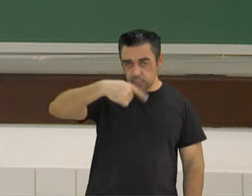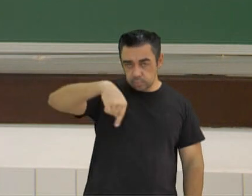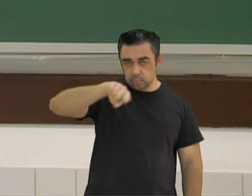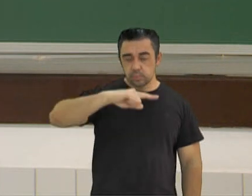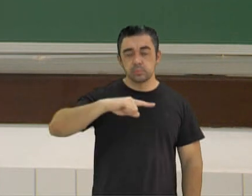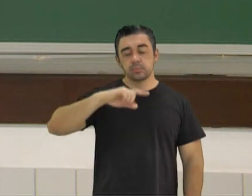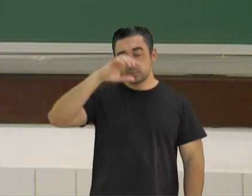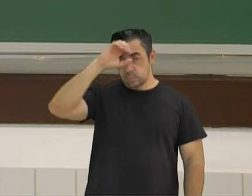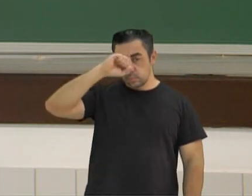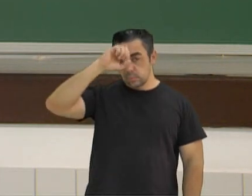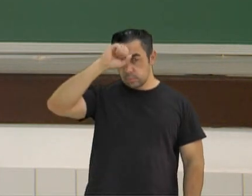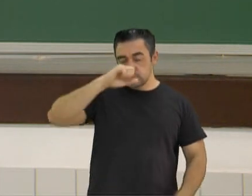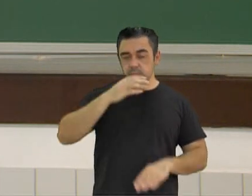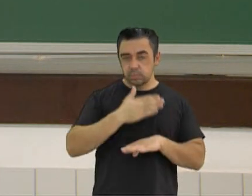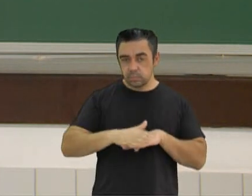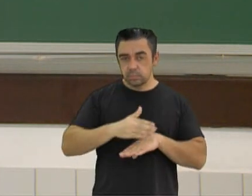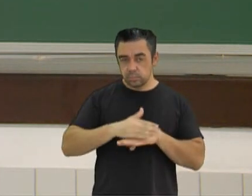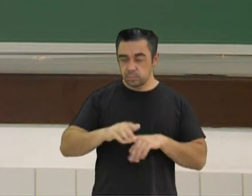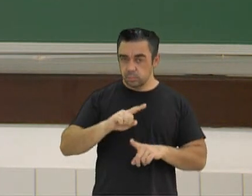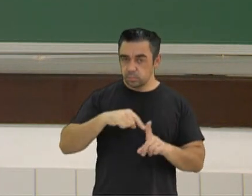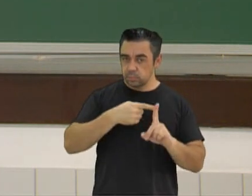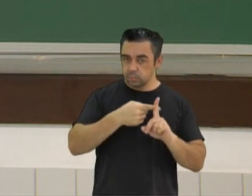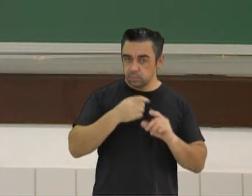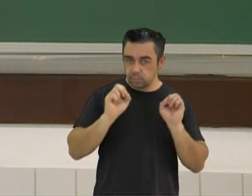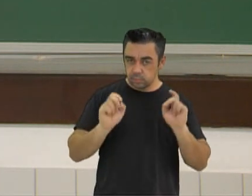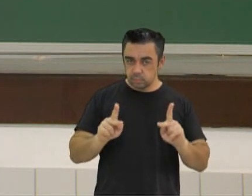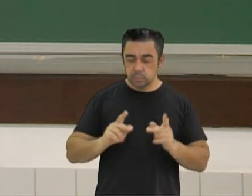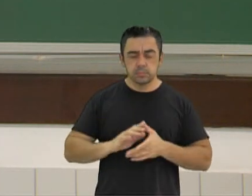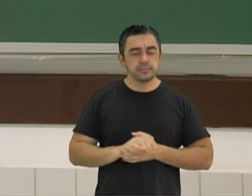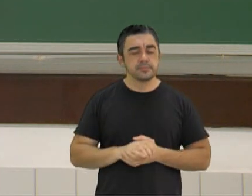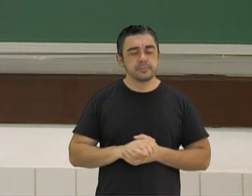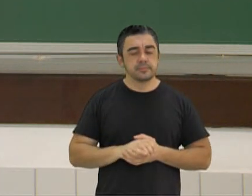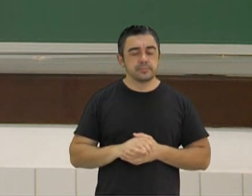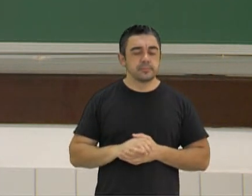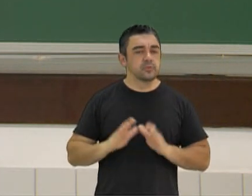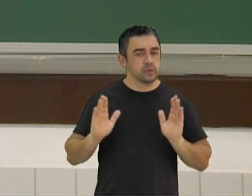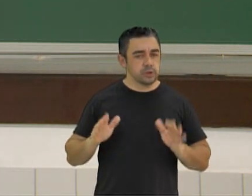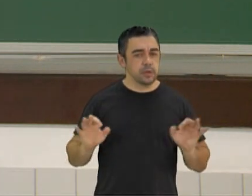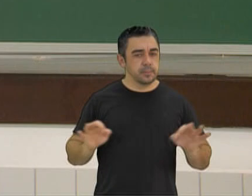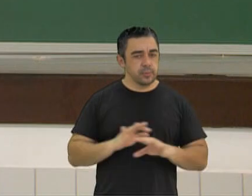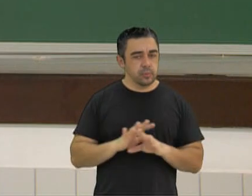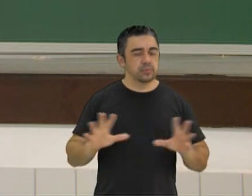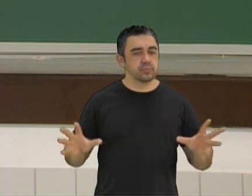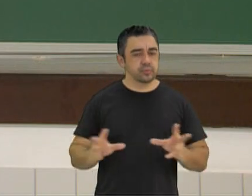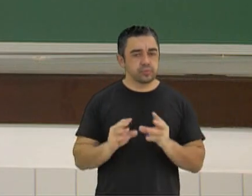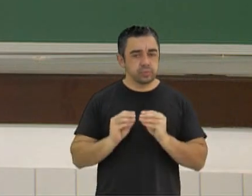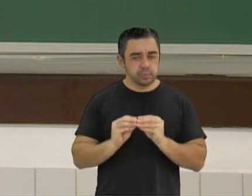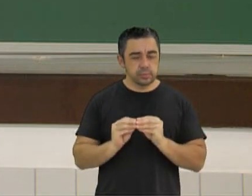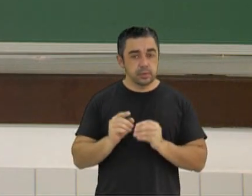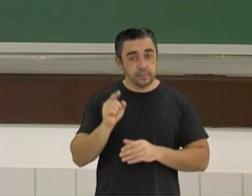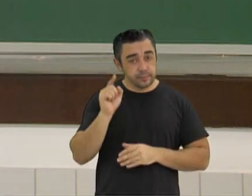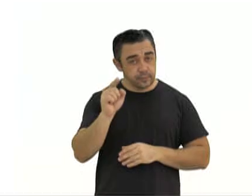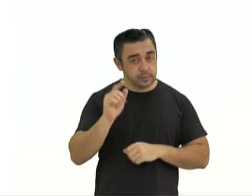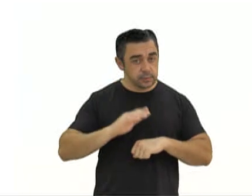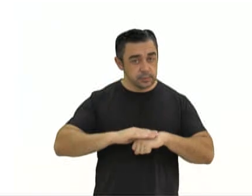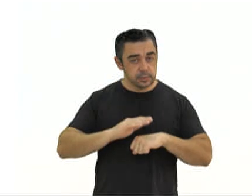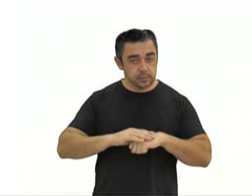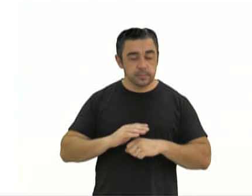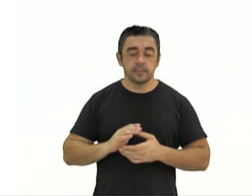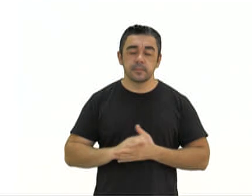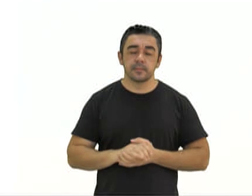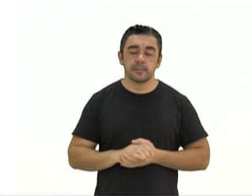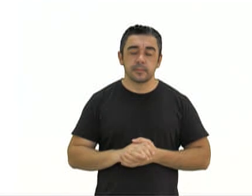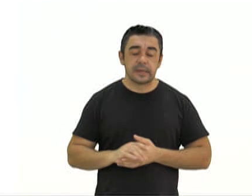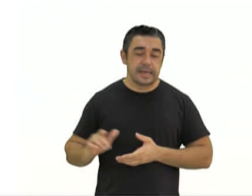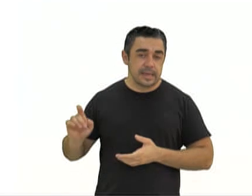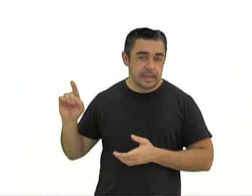vocês praticarem um pouquinho também, tá bom? Retomada feita, agora chegou a sua vez, né? Considerando, então,